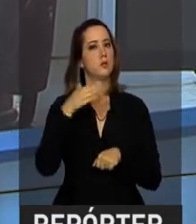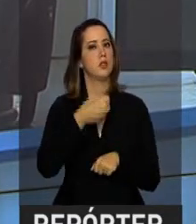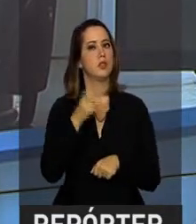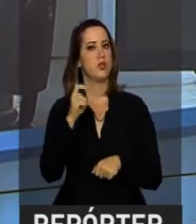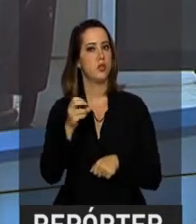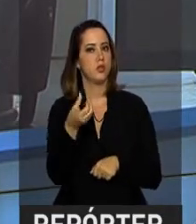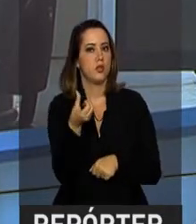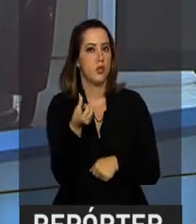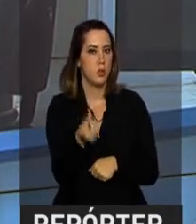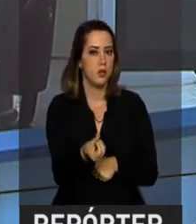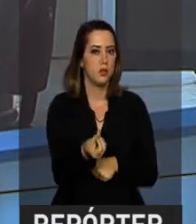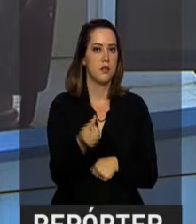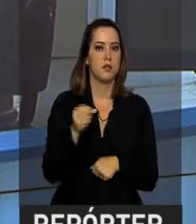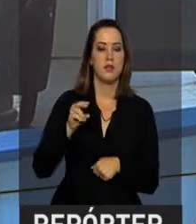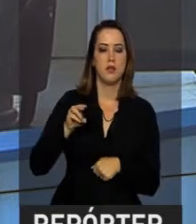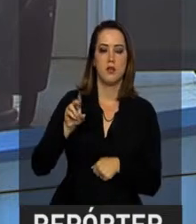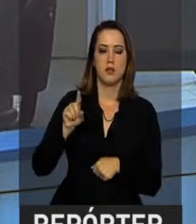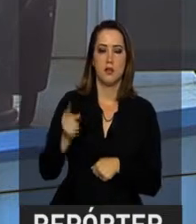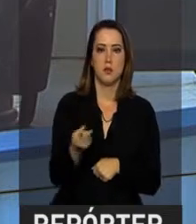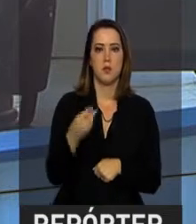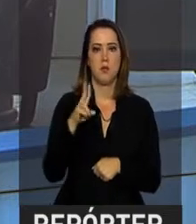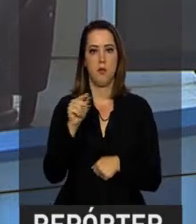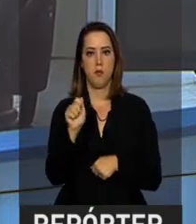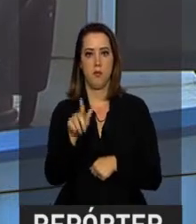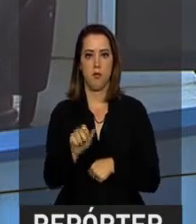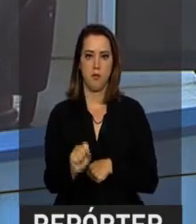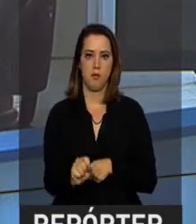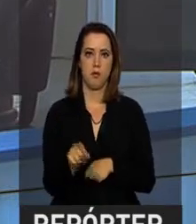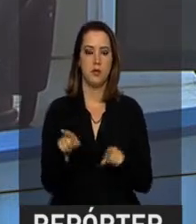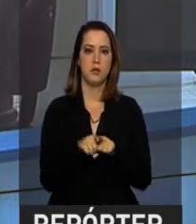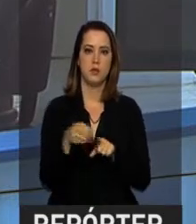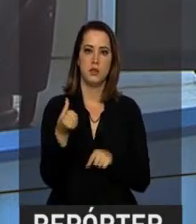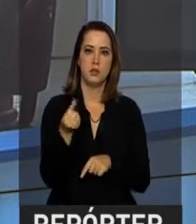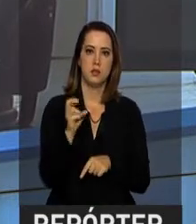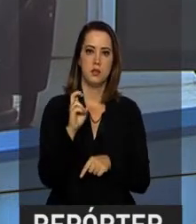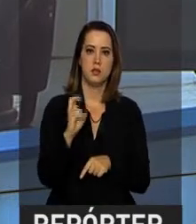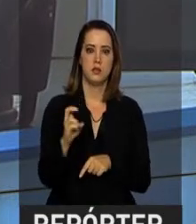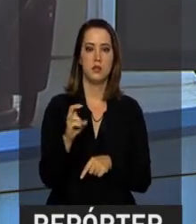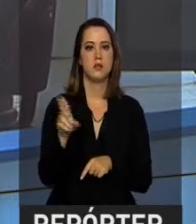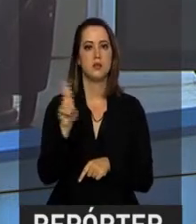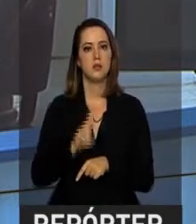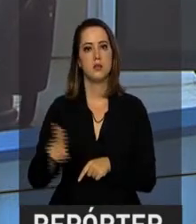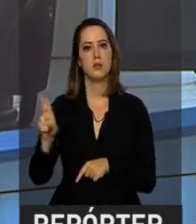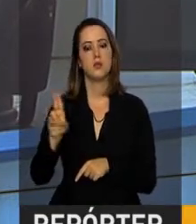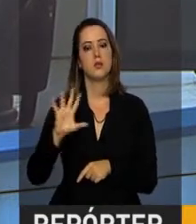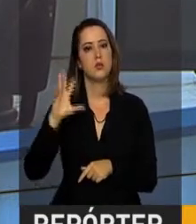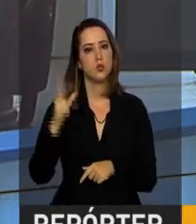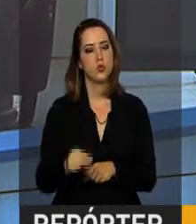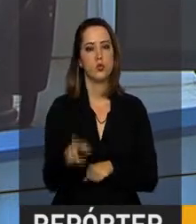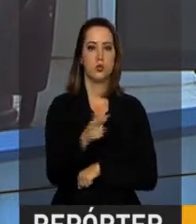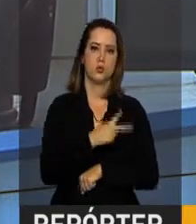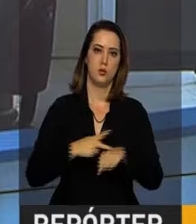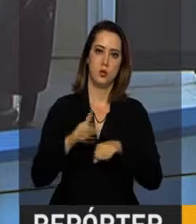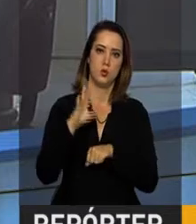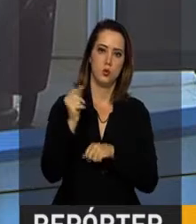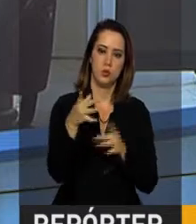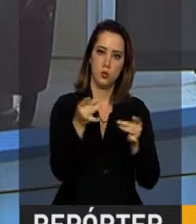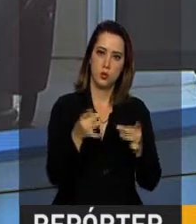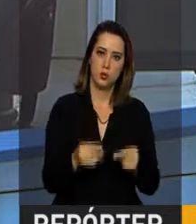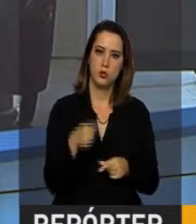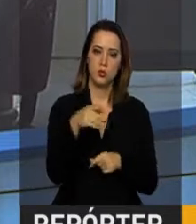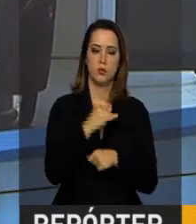56 mil vagas em 65 universidades públicas de todo o país todos os detalhes estão